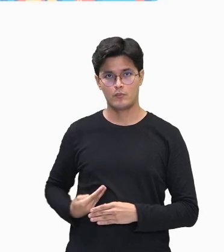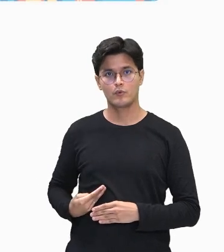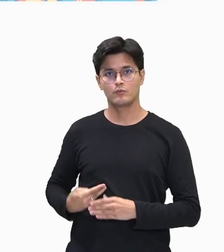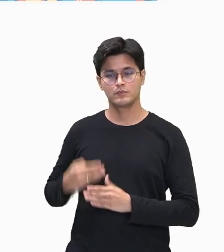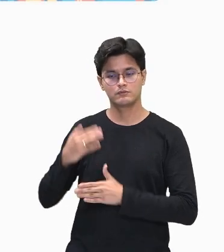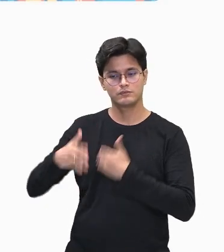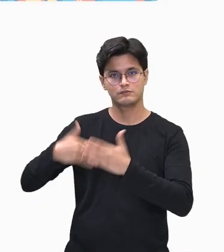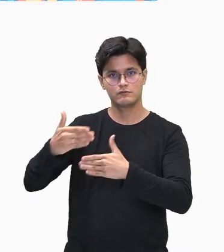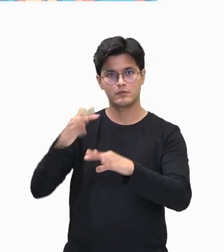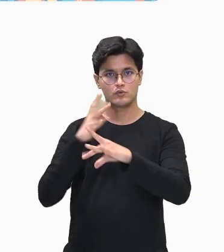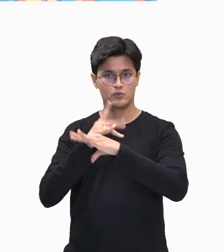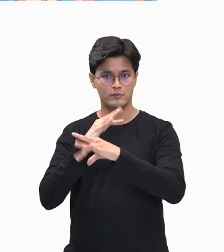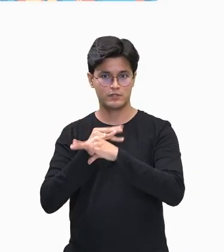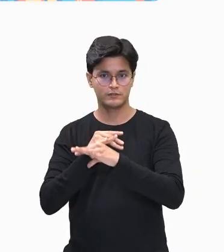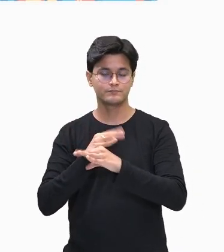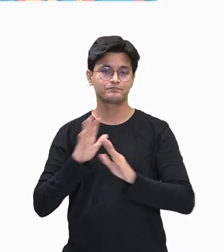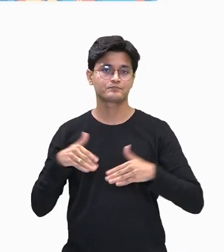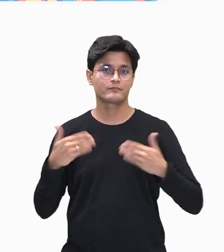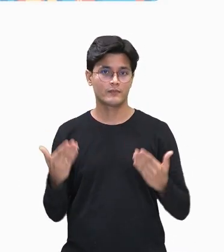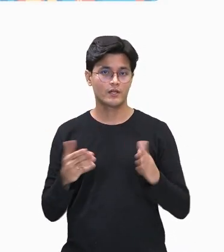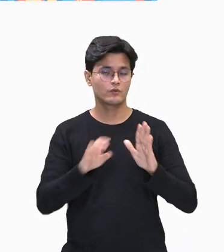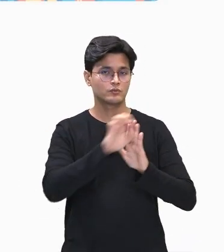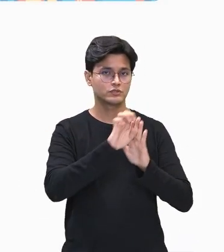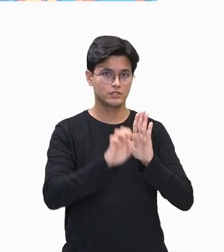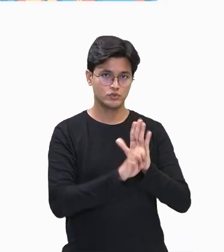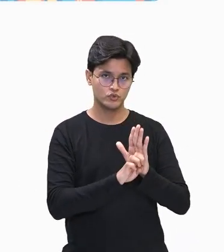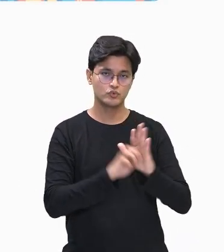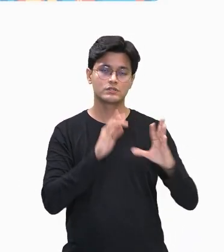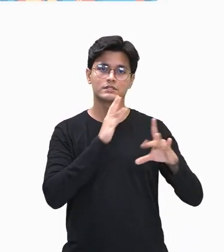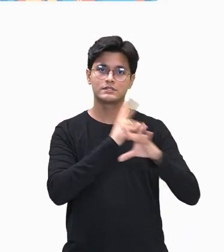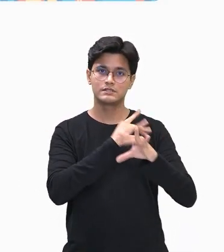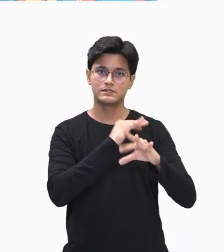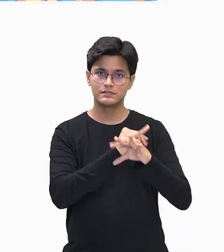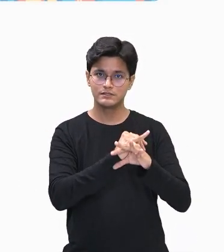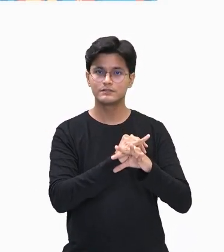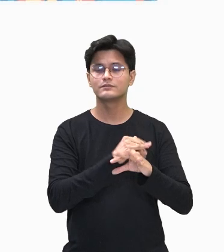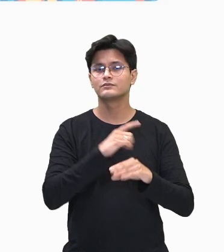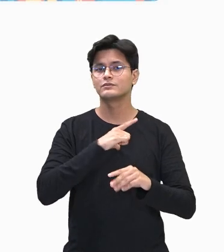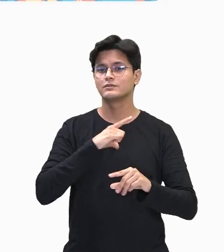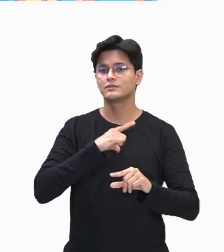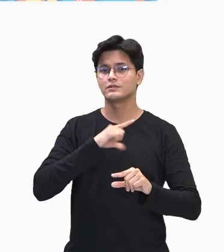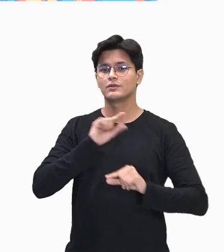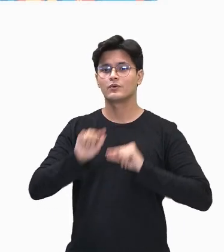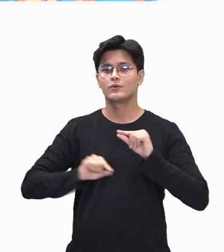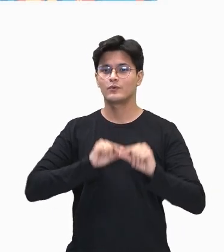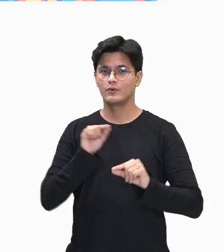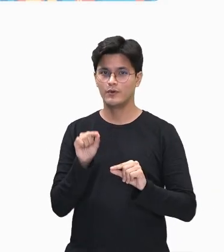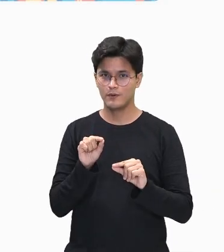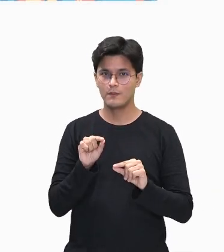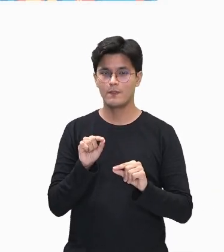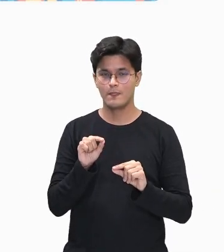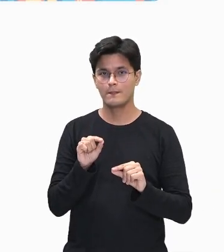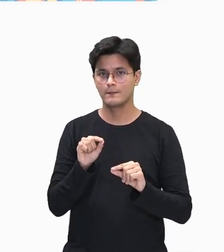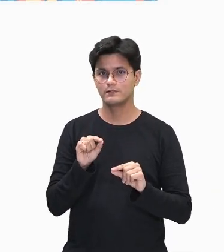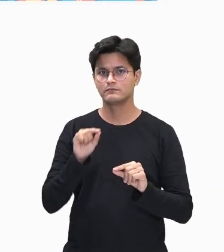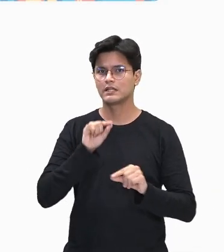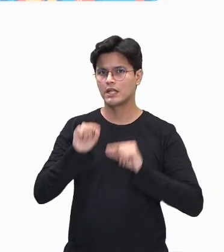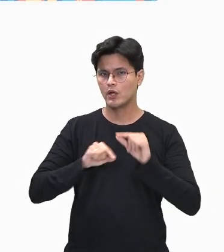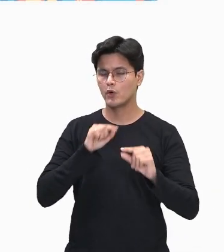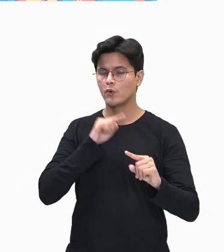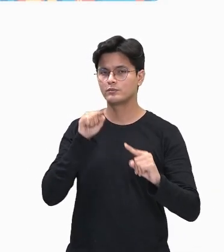desenvolvimento urbano. Então, o Estatuto da Cidade, ele tem, né, essa